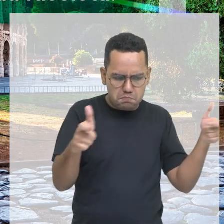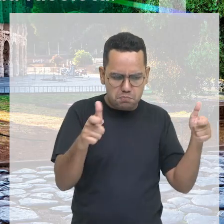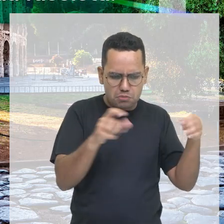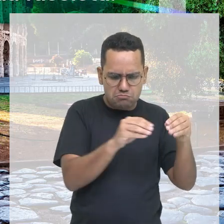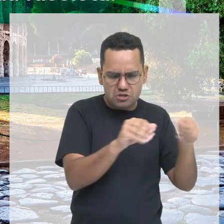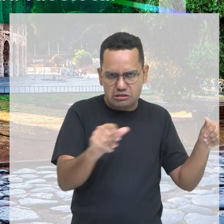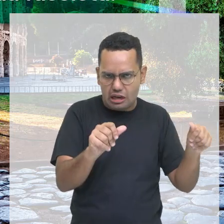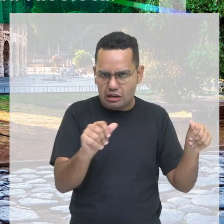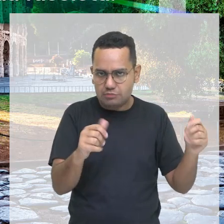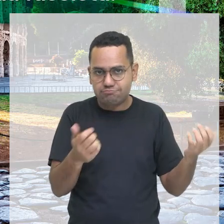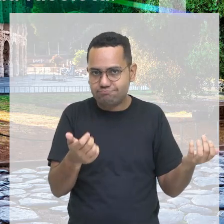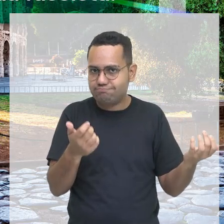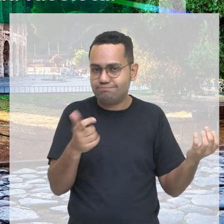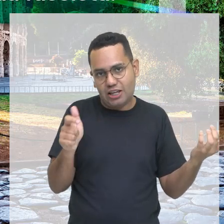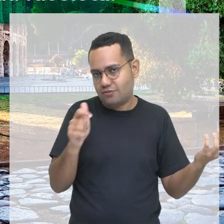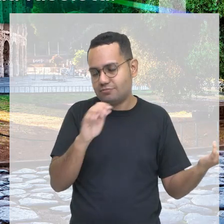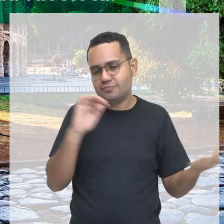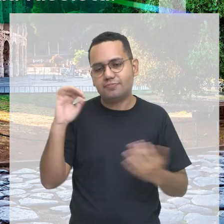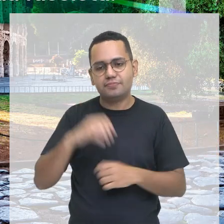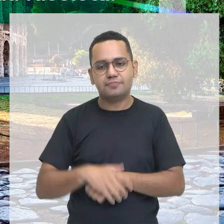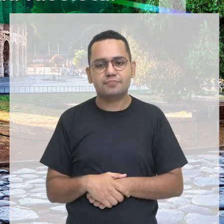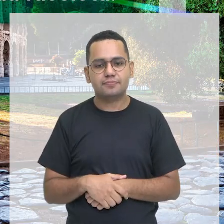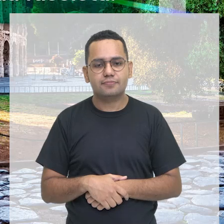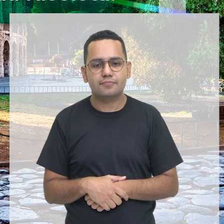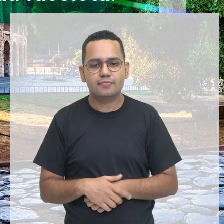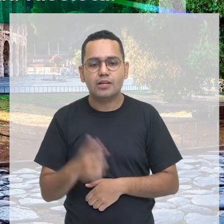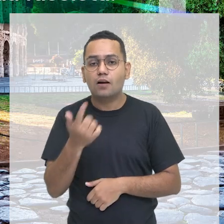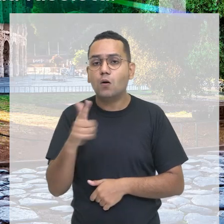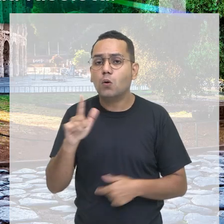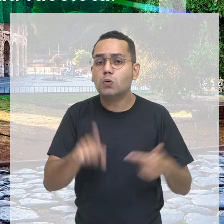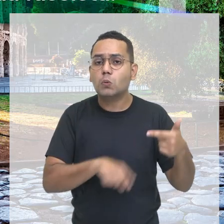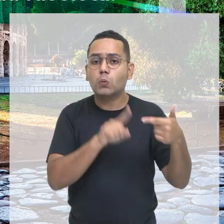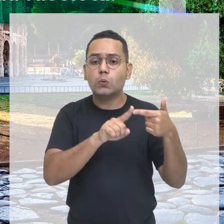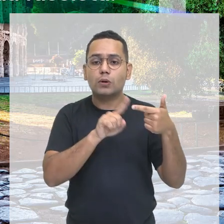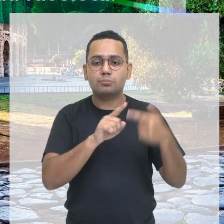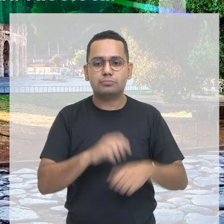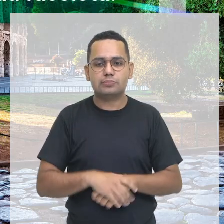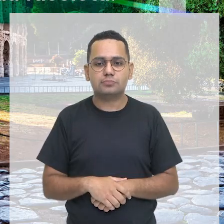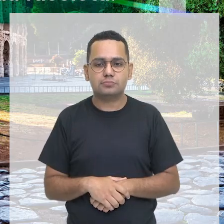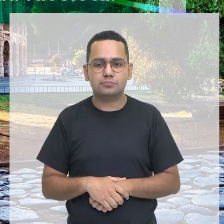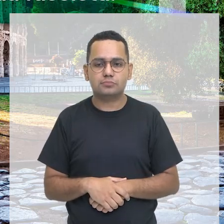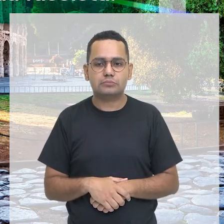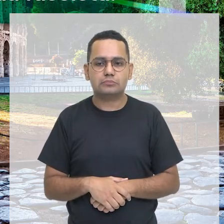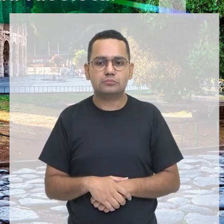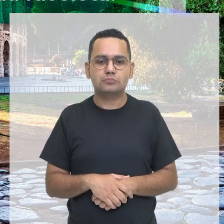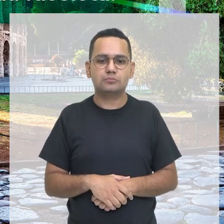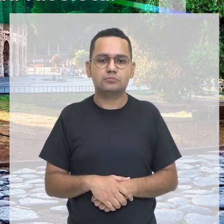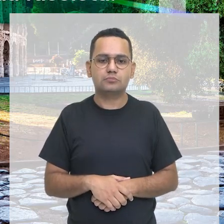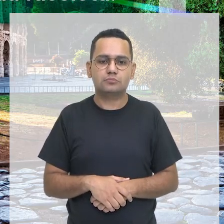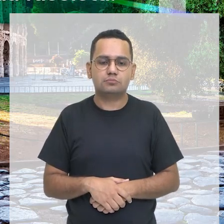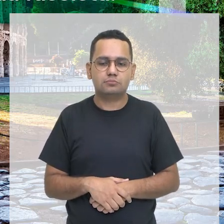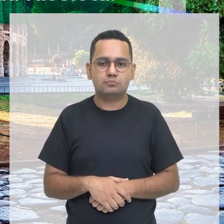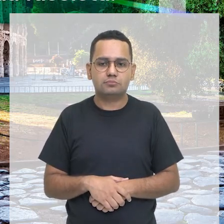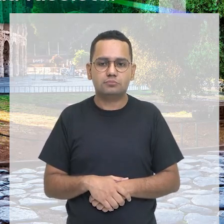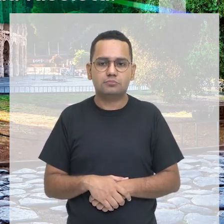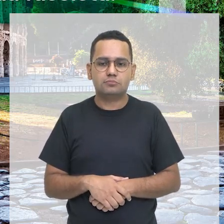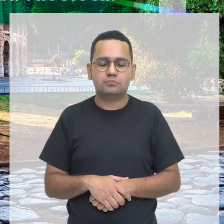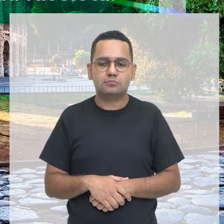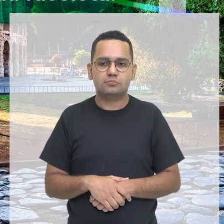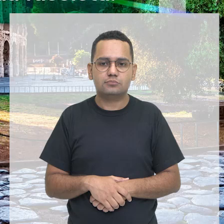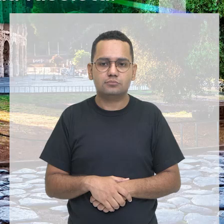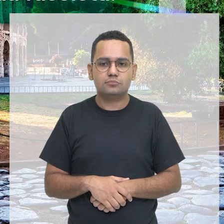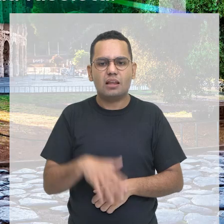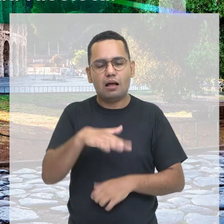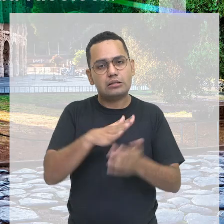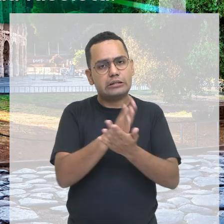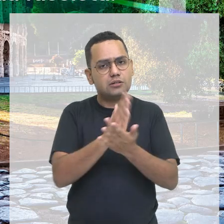certo? Vamos observar também que dentro do contexto do fascismo nós temos a insatisfação com o sistema democrático. Também